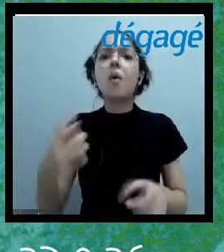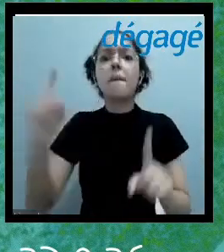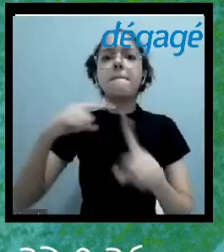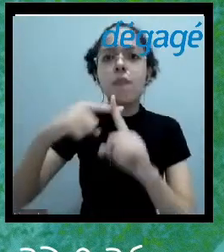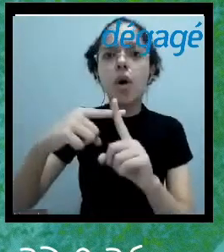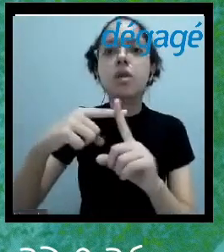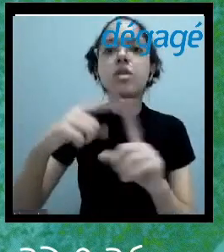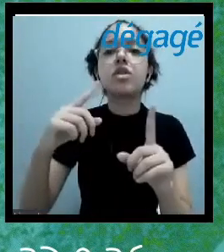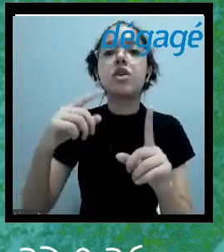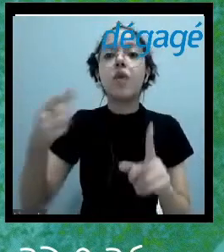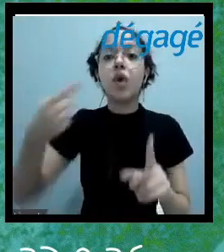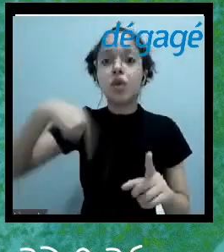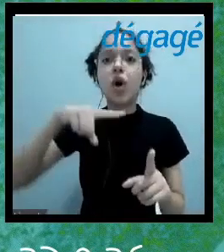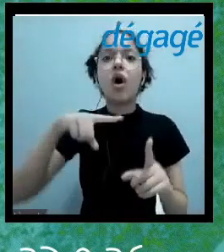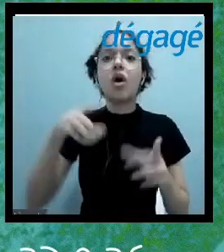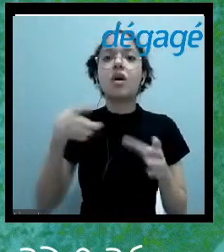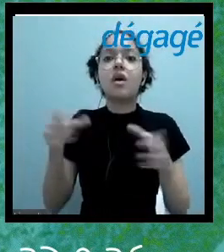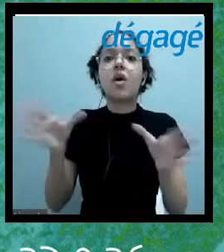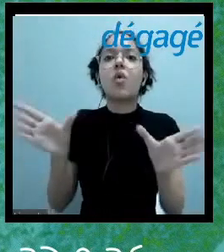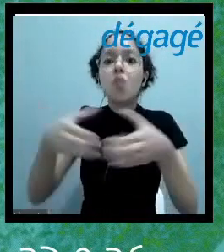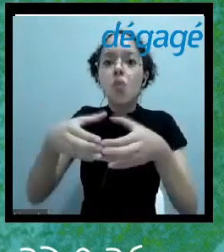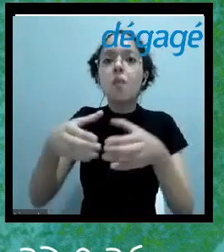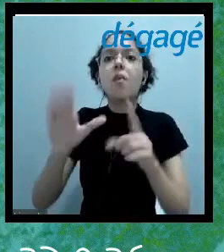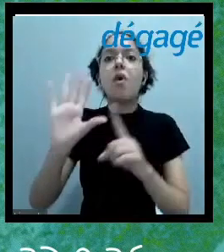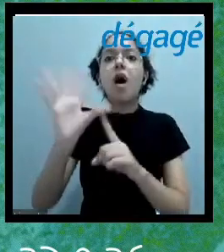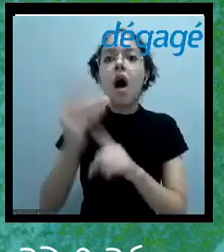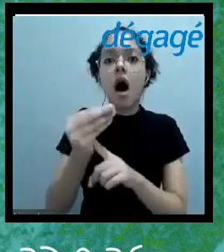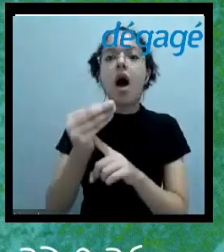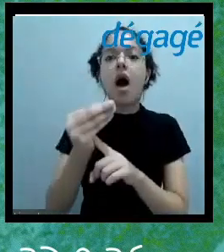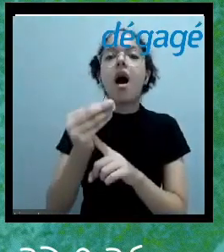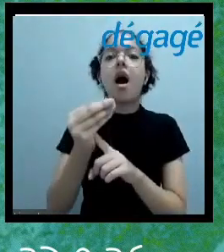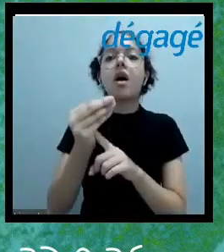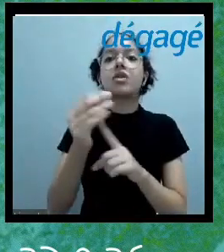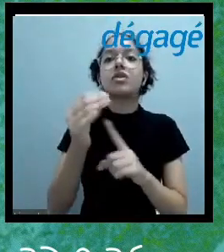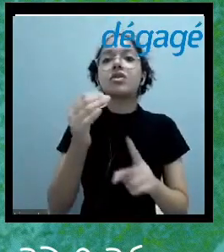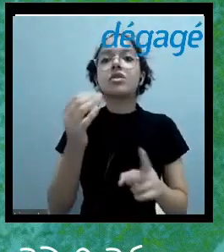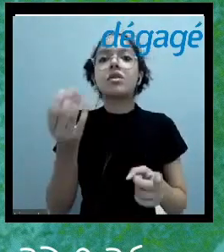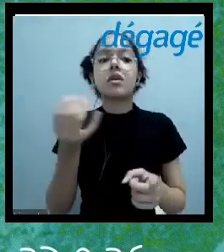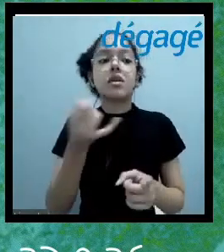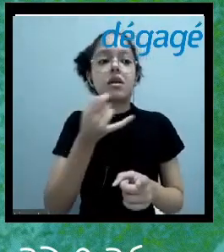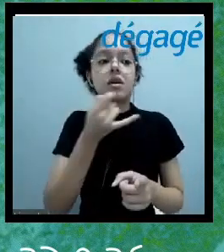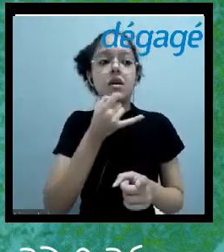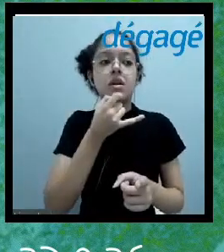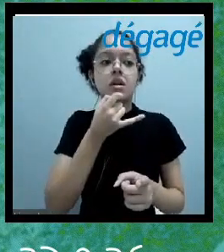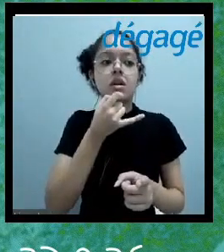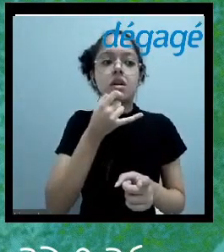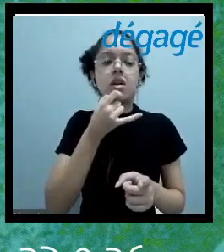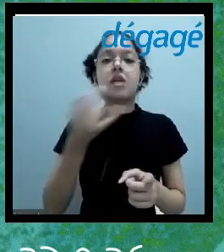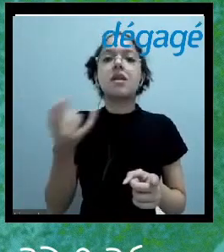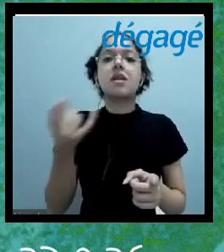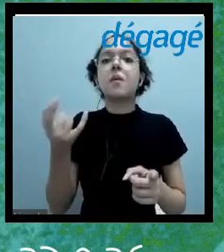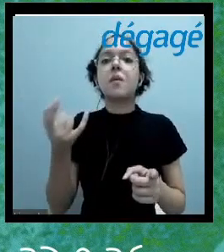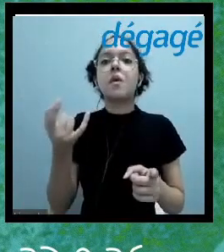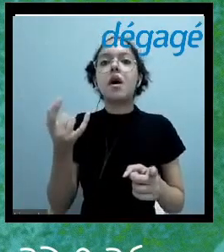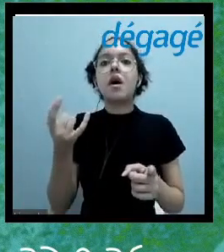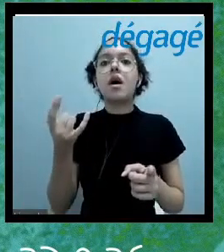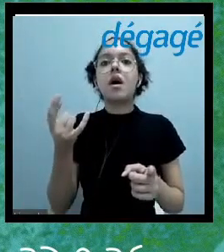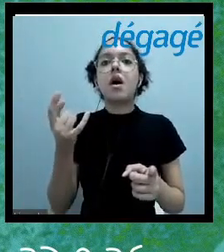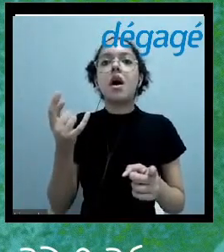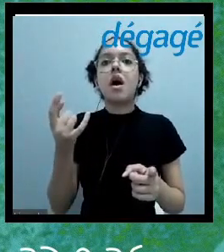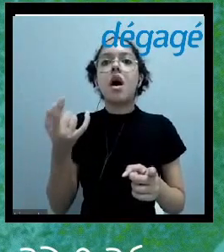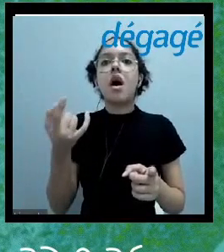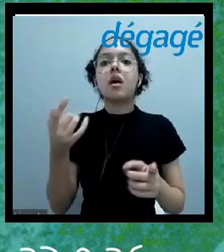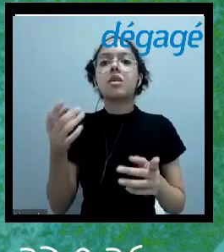seja da música ou não, a gente tem que ter essa coisa, sabe, de como se fosse assim, chegar para uma pessoa que está na cadeira de rodas, quase